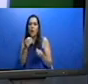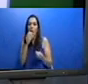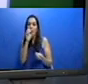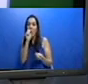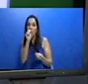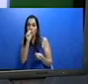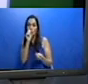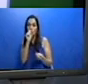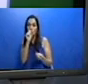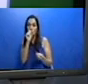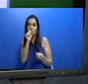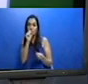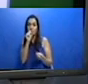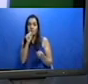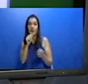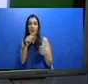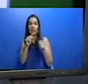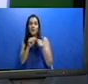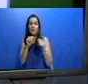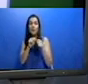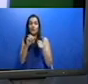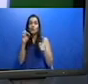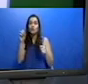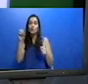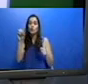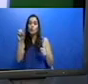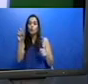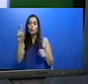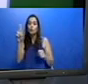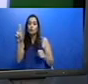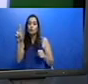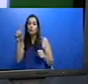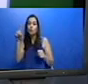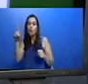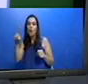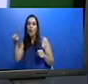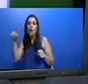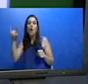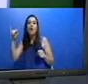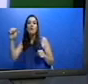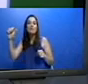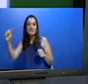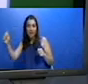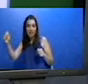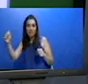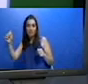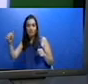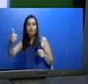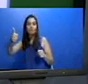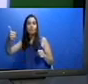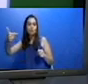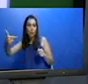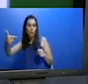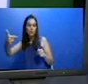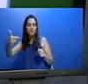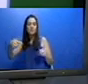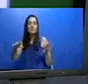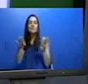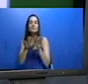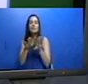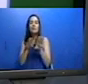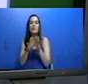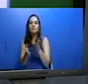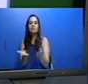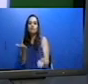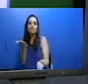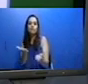essa palavra-chave da nossa aula de hoje, dúzias, e também, de acordo com seu peso, em quilogramas,